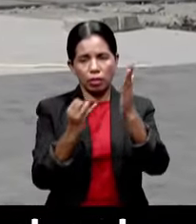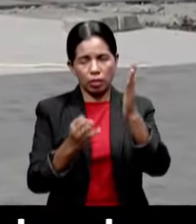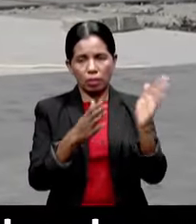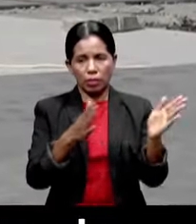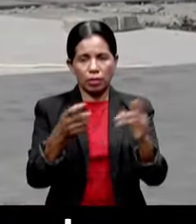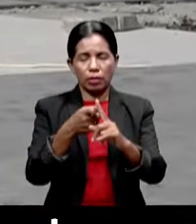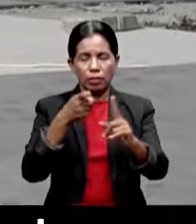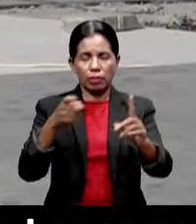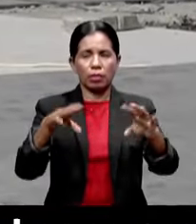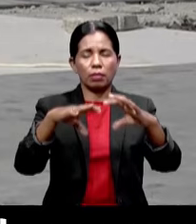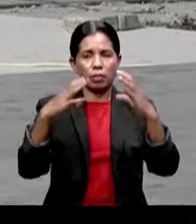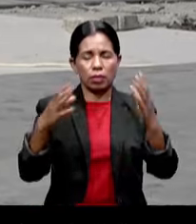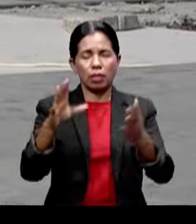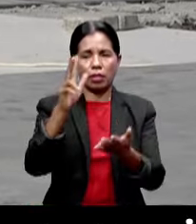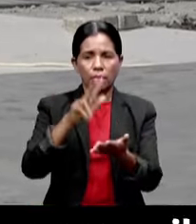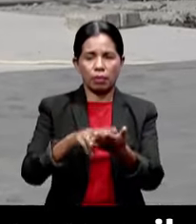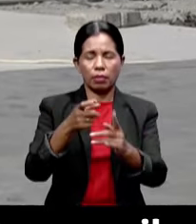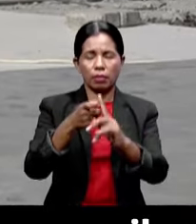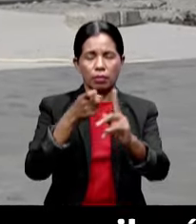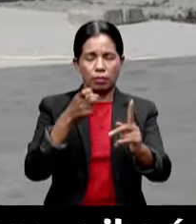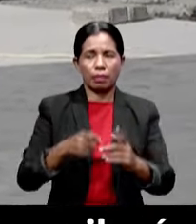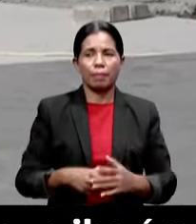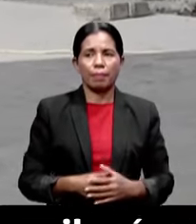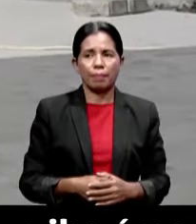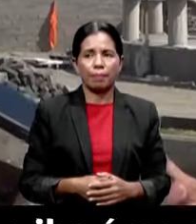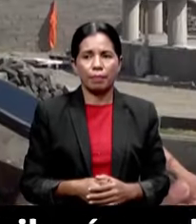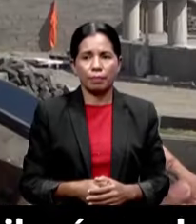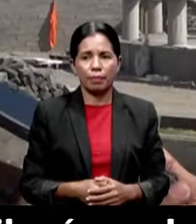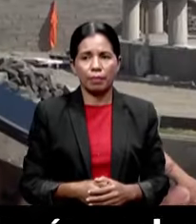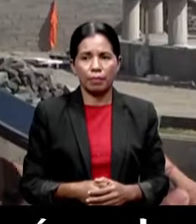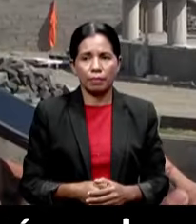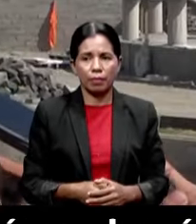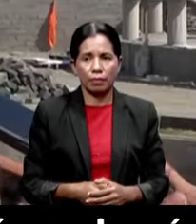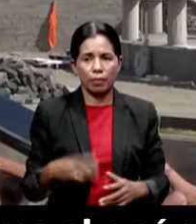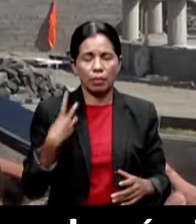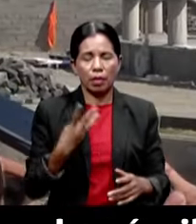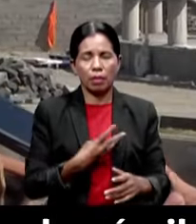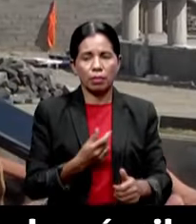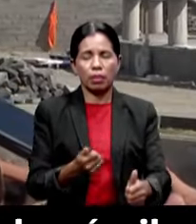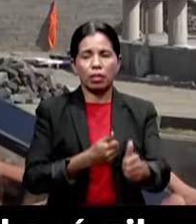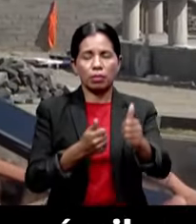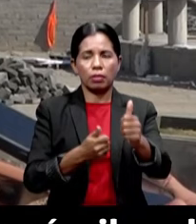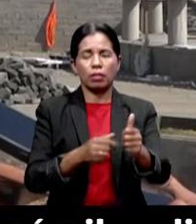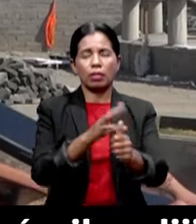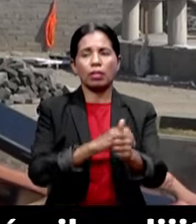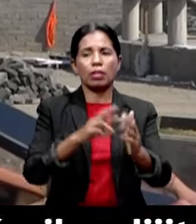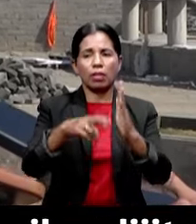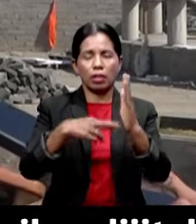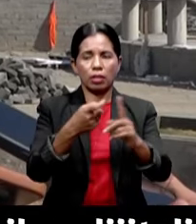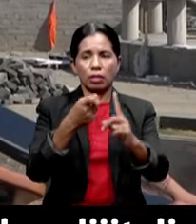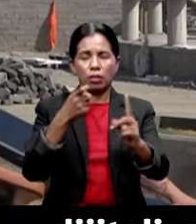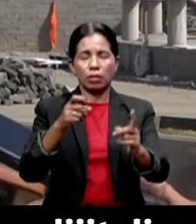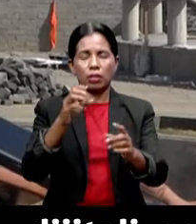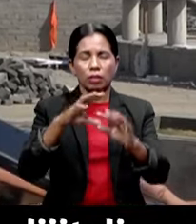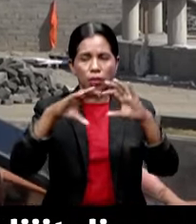na husi comissão, no retango na aprovação husi Vaticano. Ami, so, lao tuir de orientação, neve que mai husi